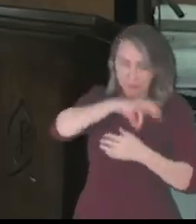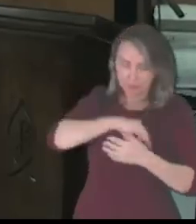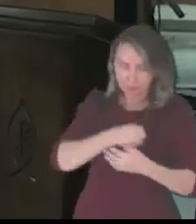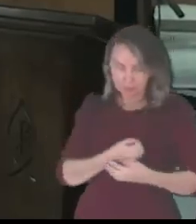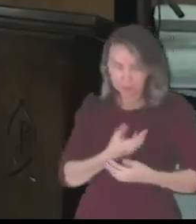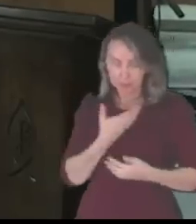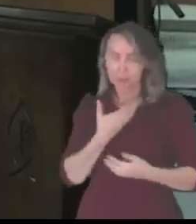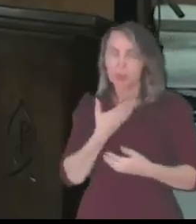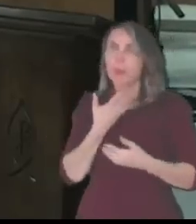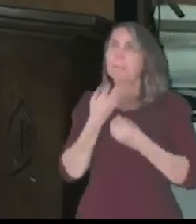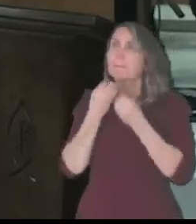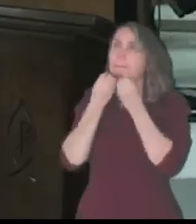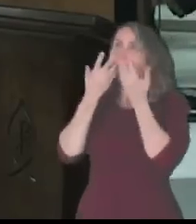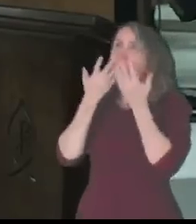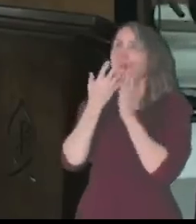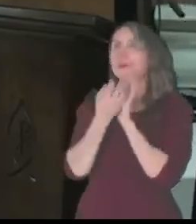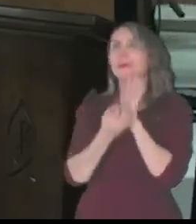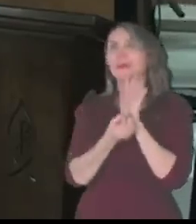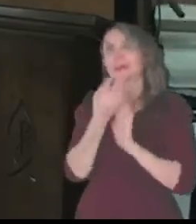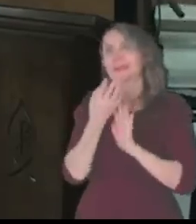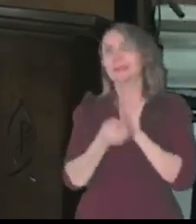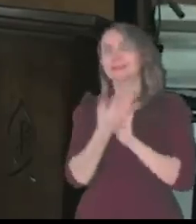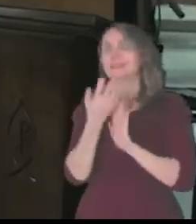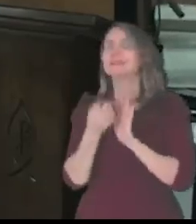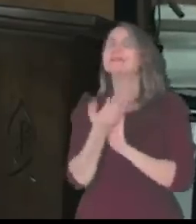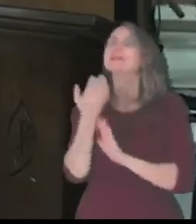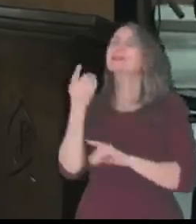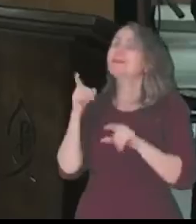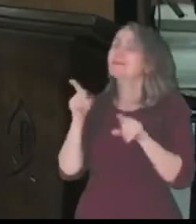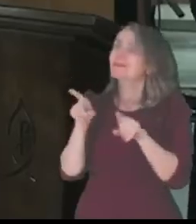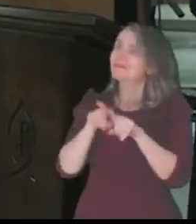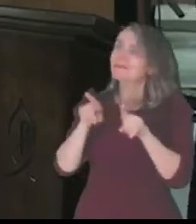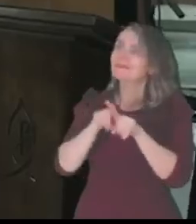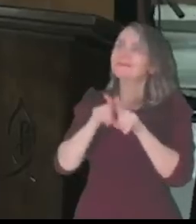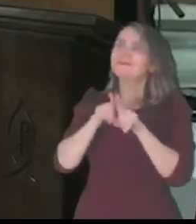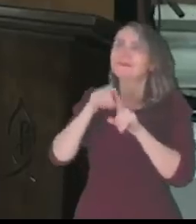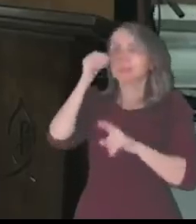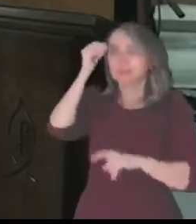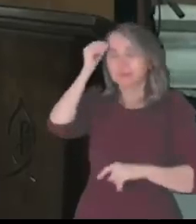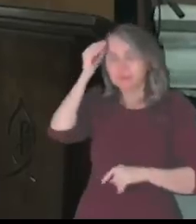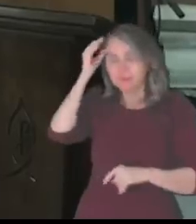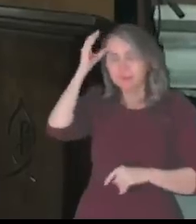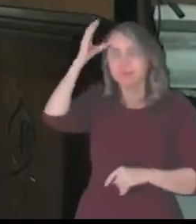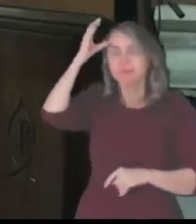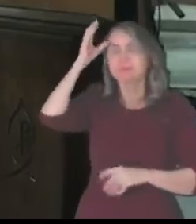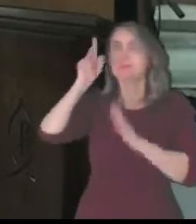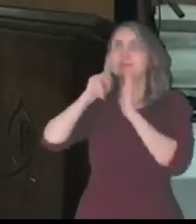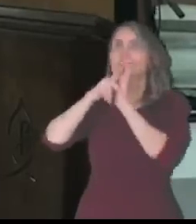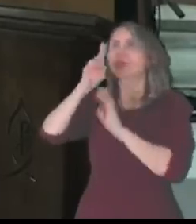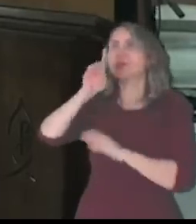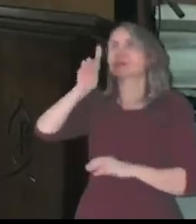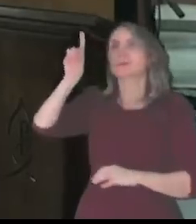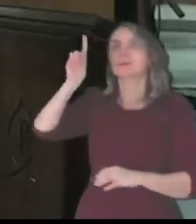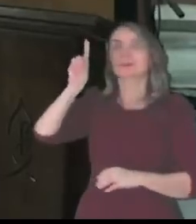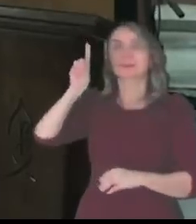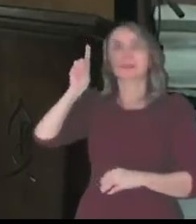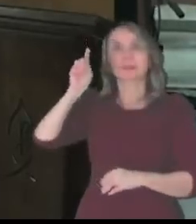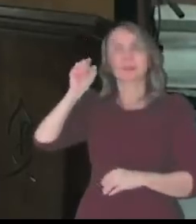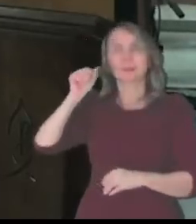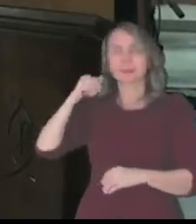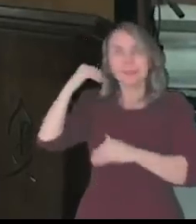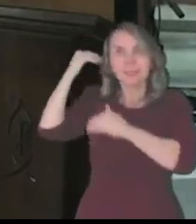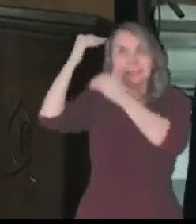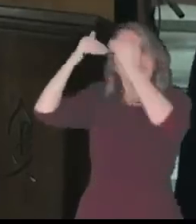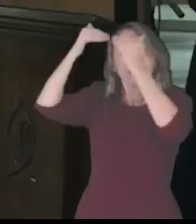toda boa obra e crescendo no conhecimento de Deus corroborados